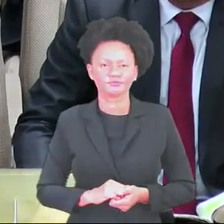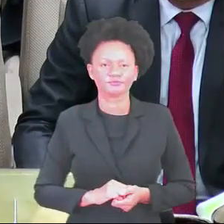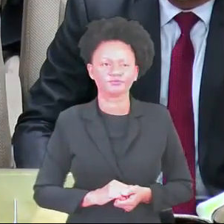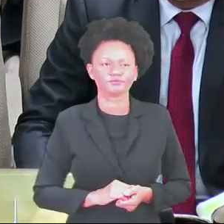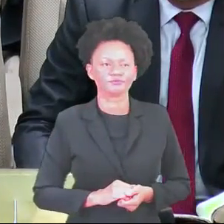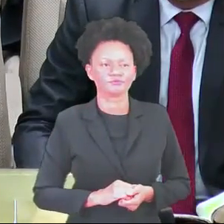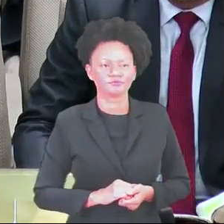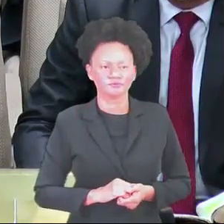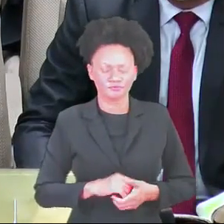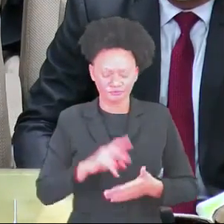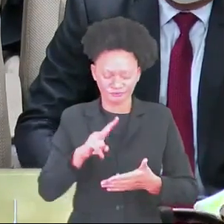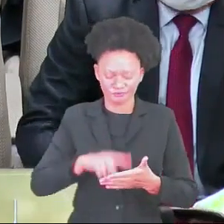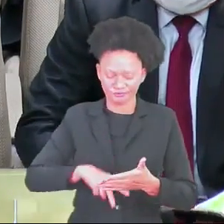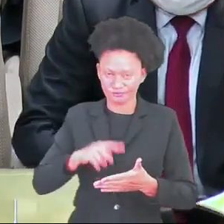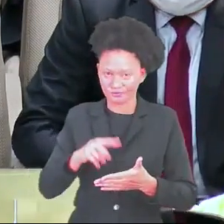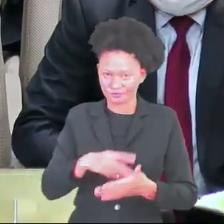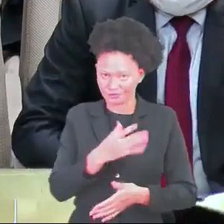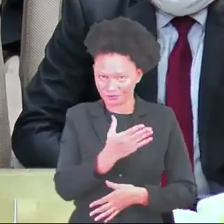ler para você.